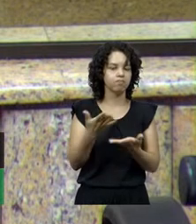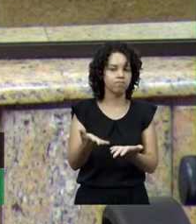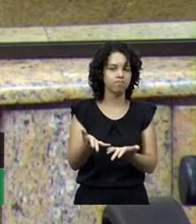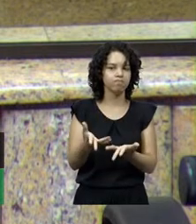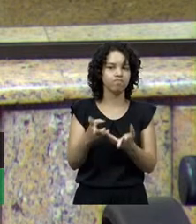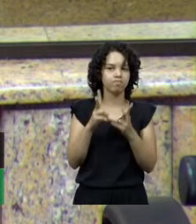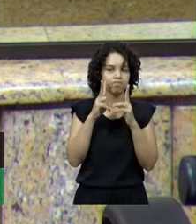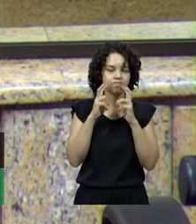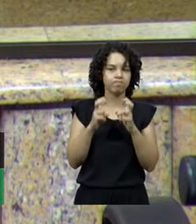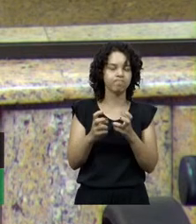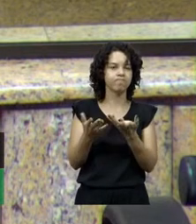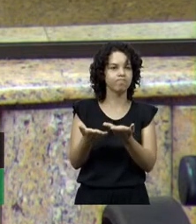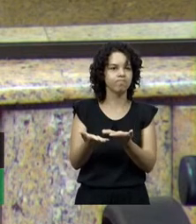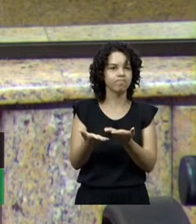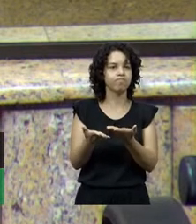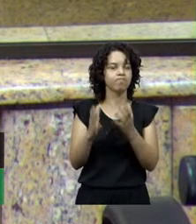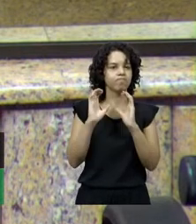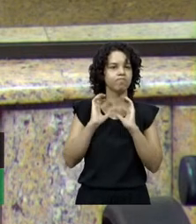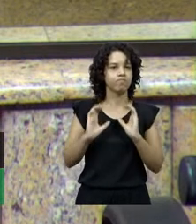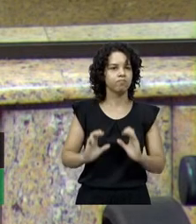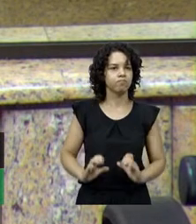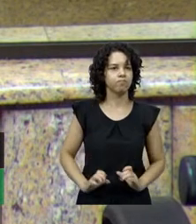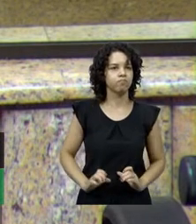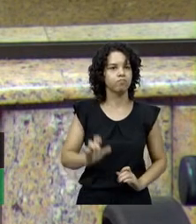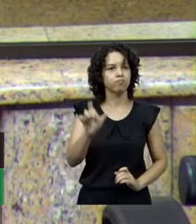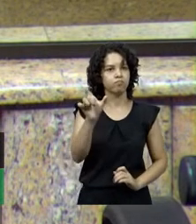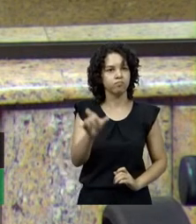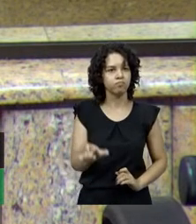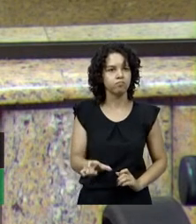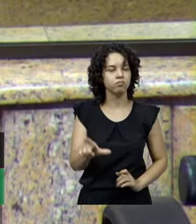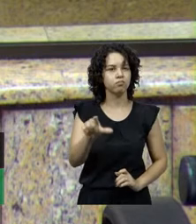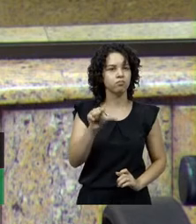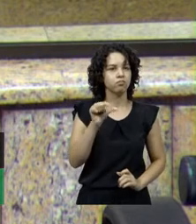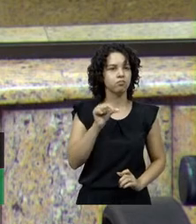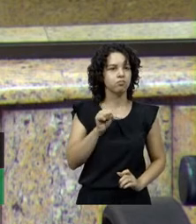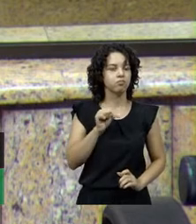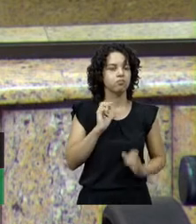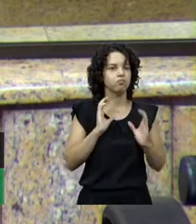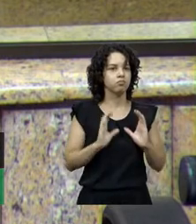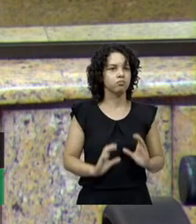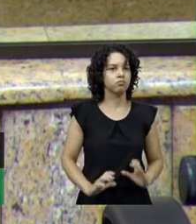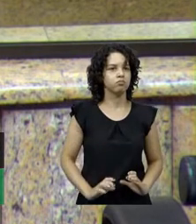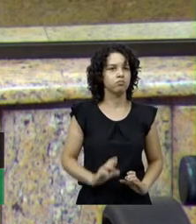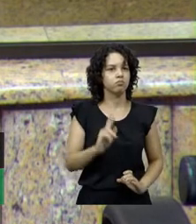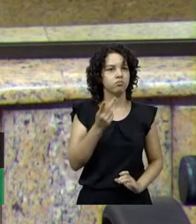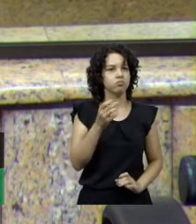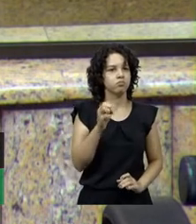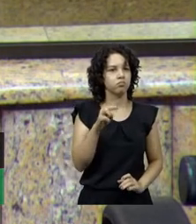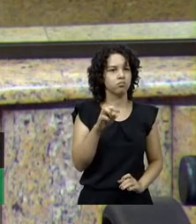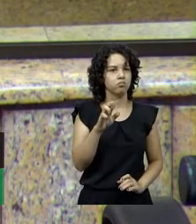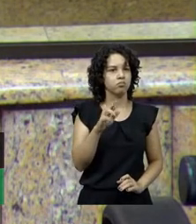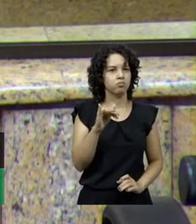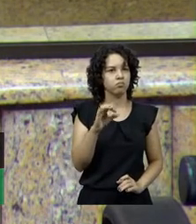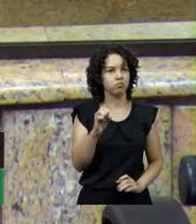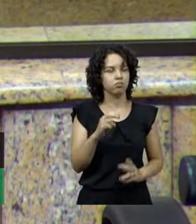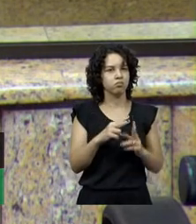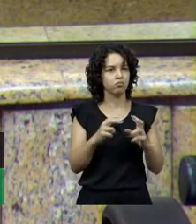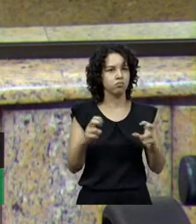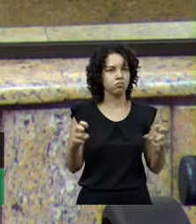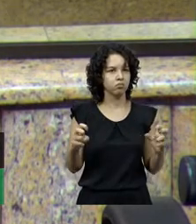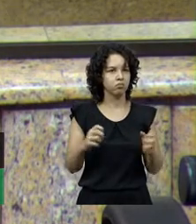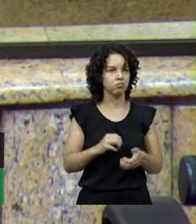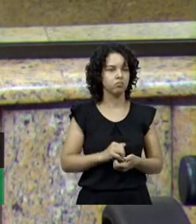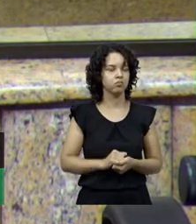cidadão, que também foi cidadão, escolhido cidadão honorário de Florianópolis. Da mesma forma, senhor